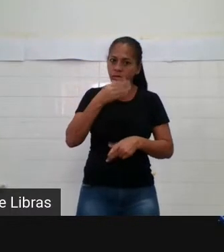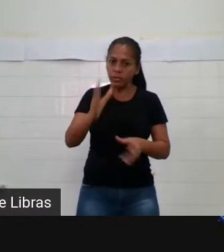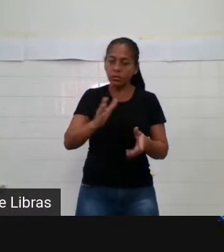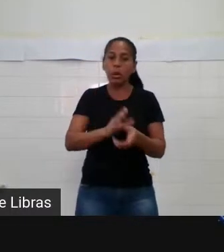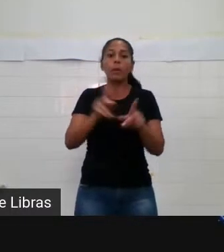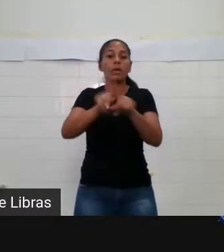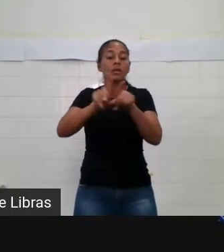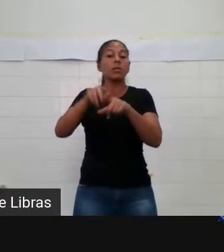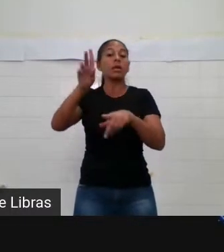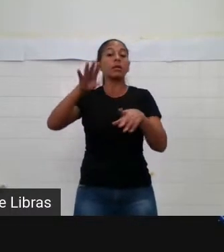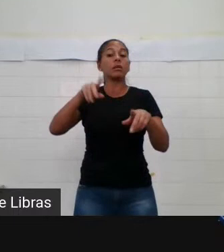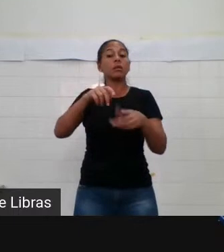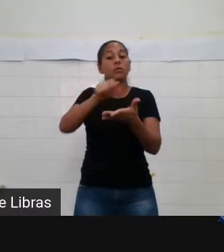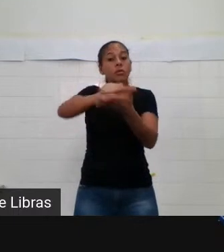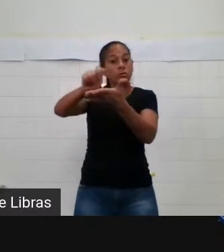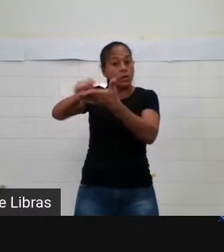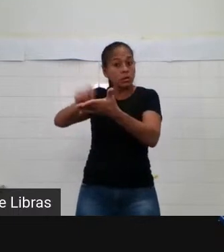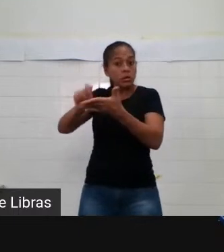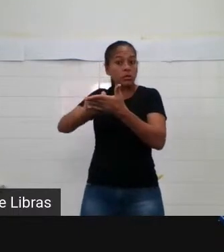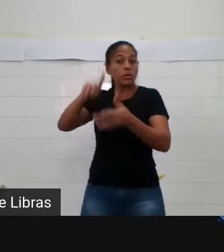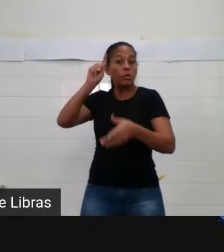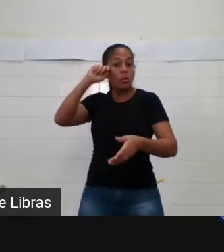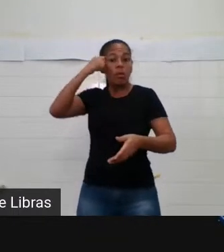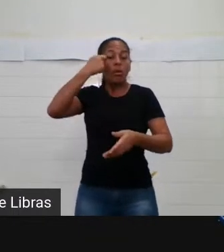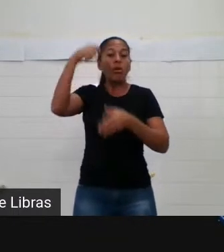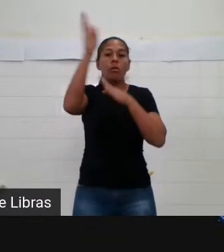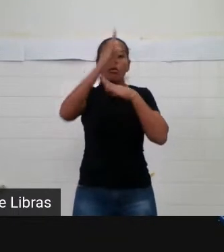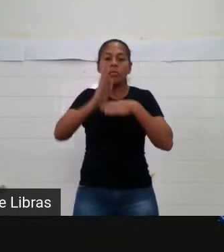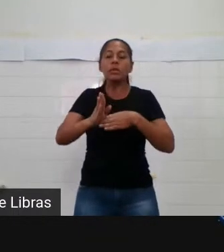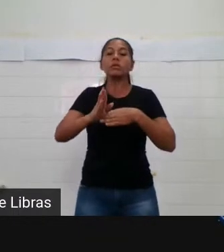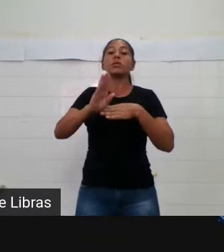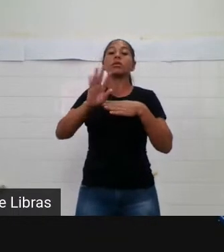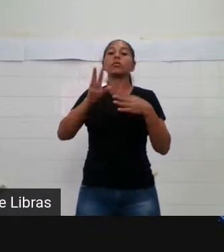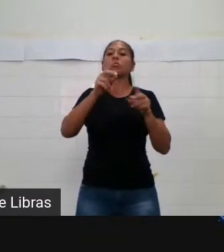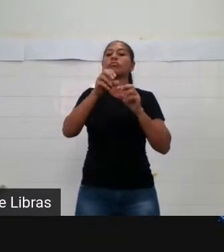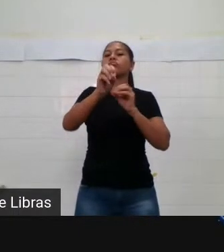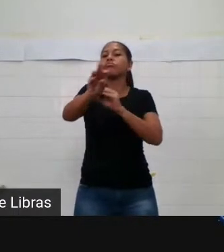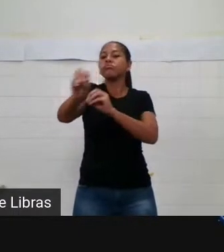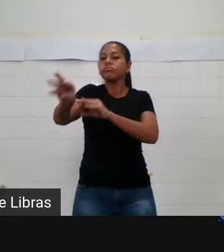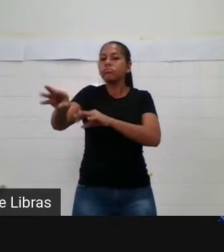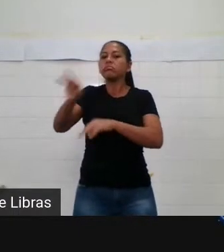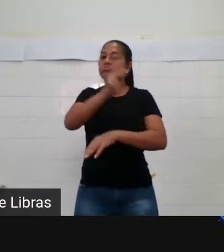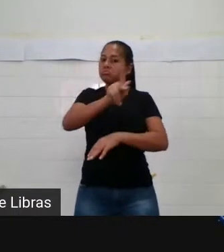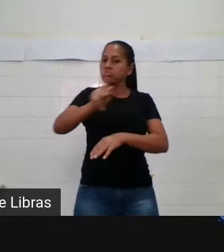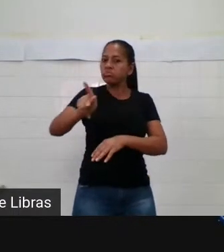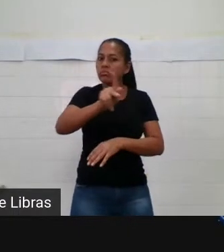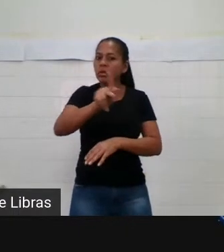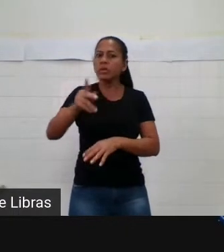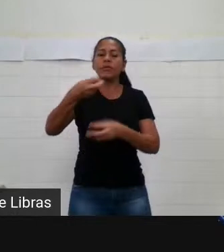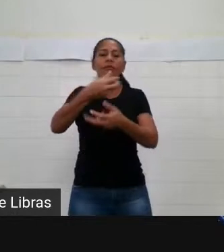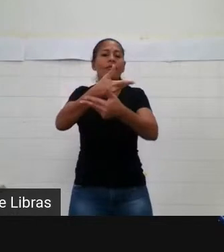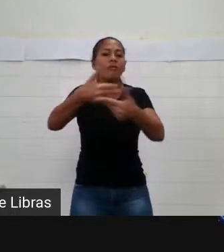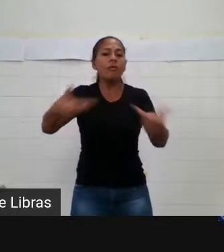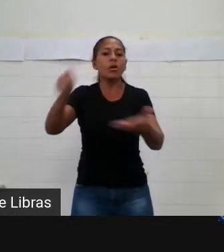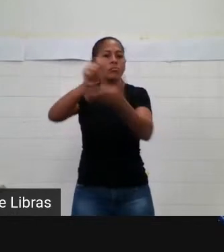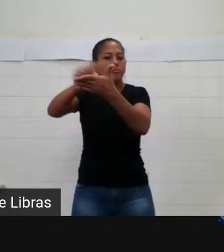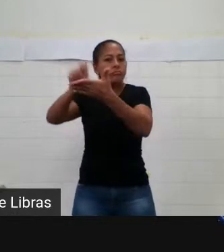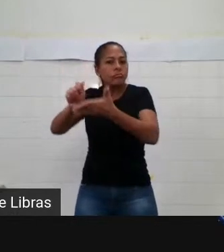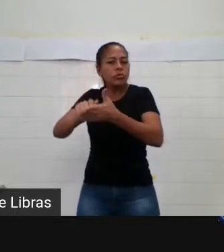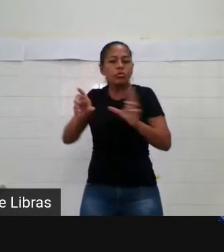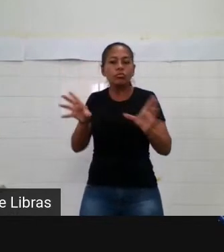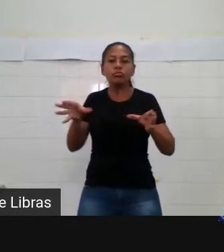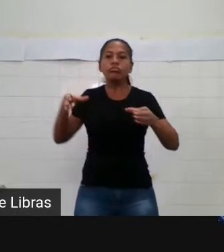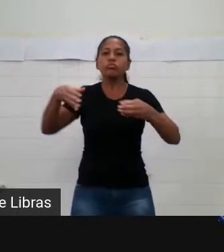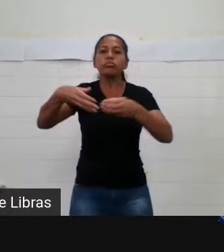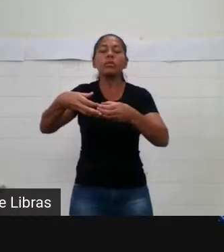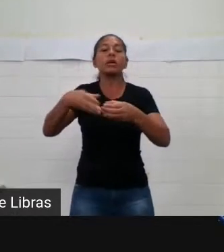escritores afro-brasileiros, das escritoras afro-brasileiras, com a docência. Muitos escritores, em sua maioria, muitas escritoras, em sua maioria, têm uma íntima